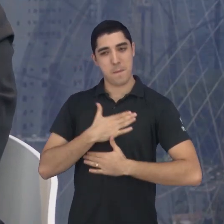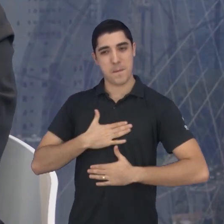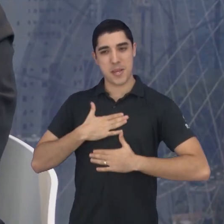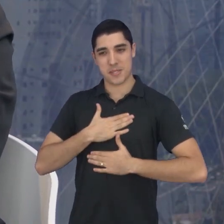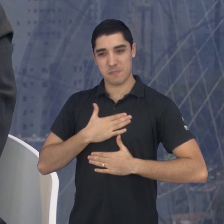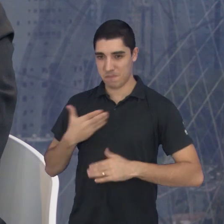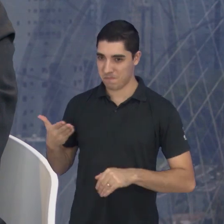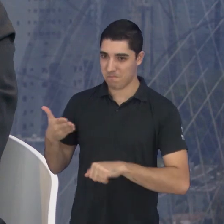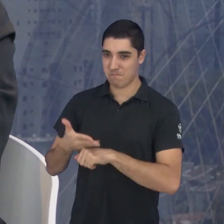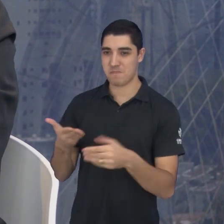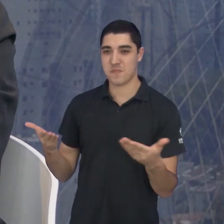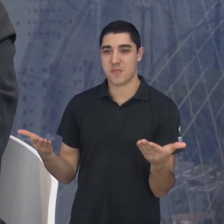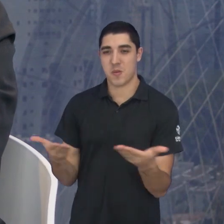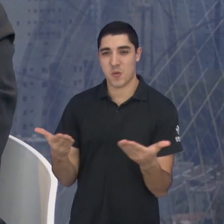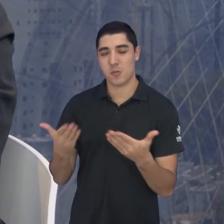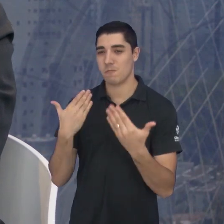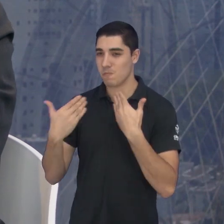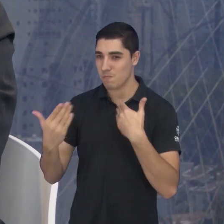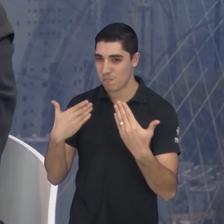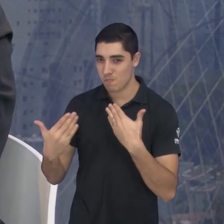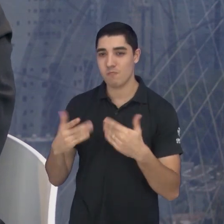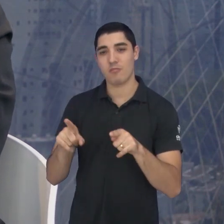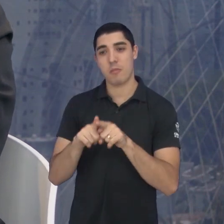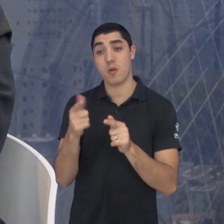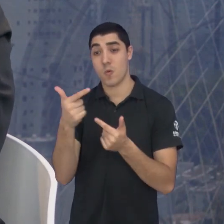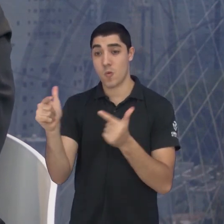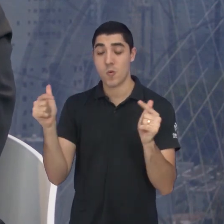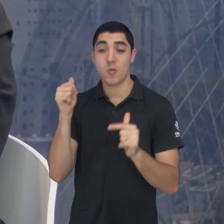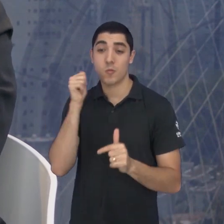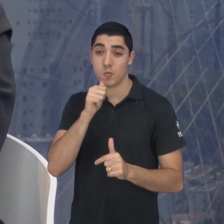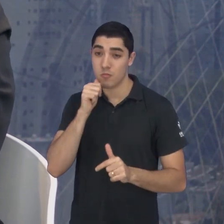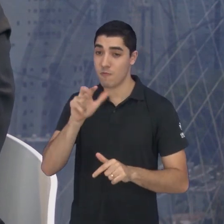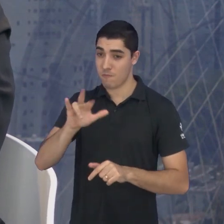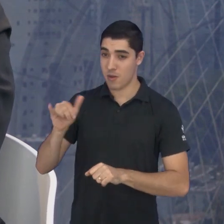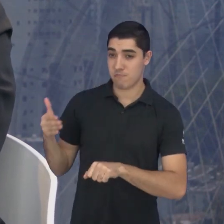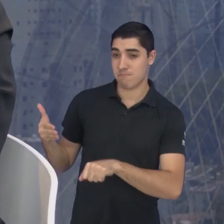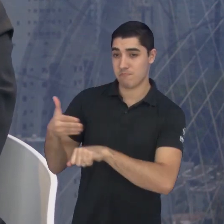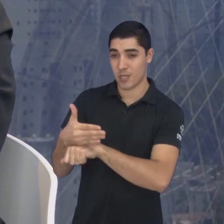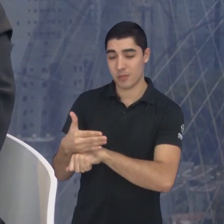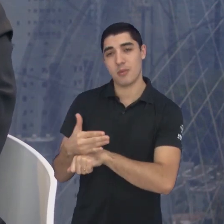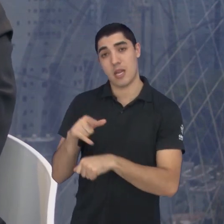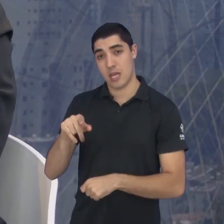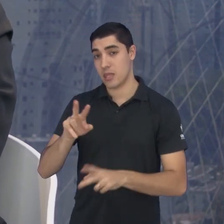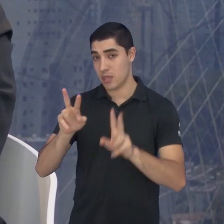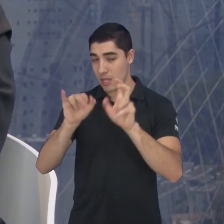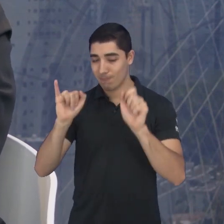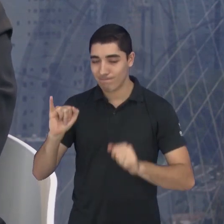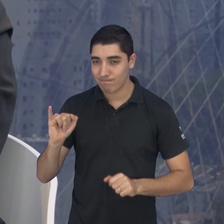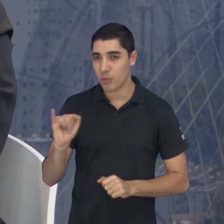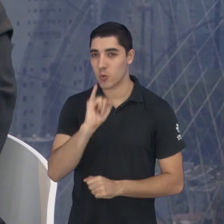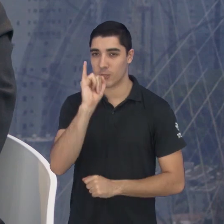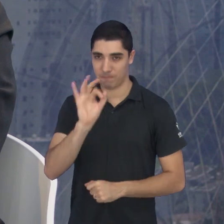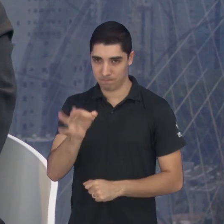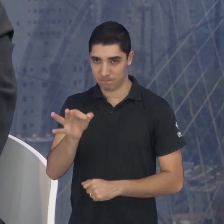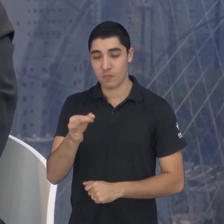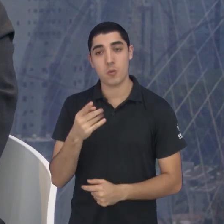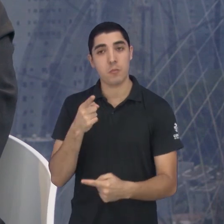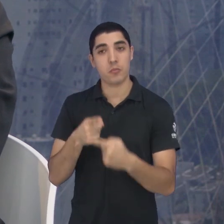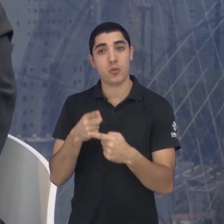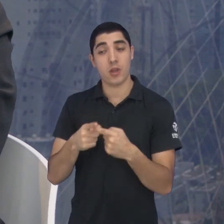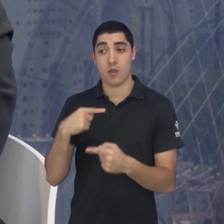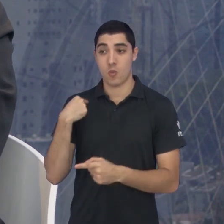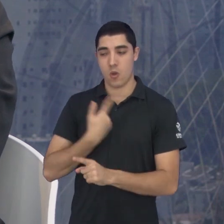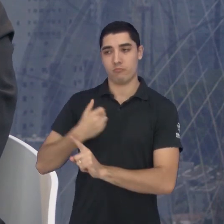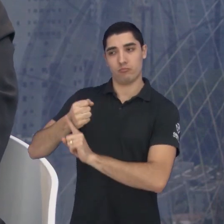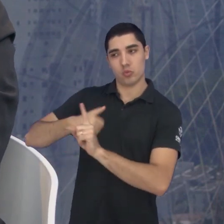aqui conversando com vocês hoje, com outras mulheres que vão participar com a gente de um assunto tão importante, não é? Para nós como